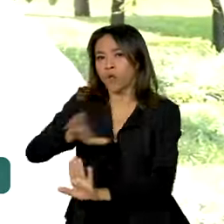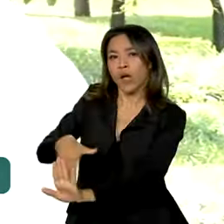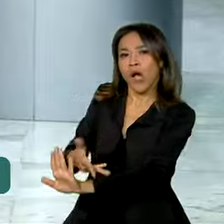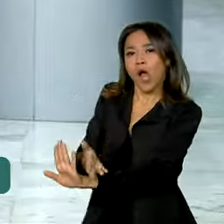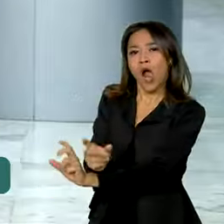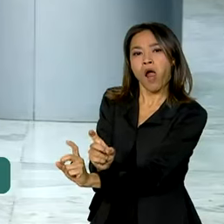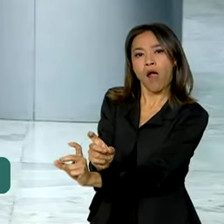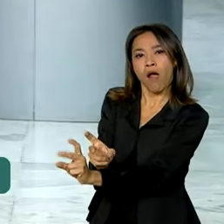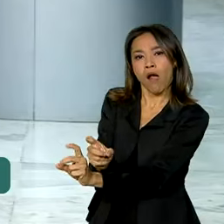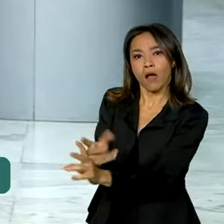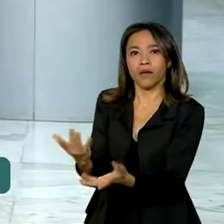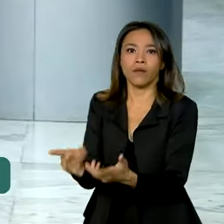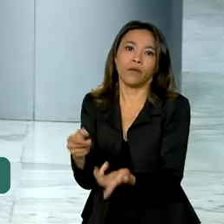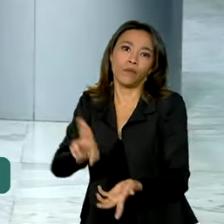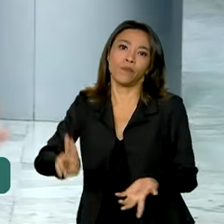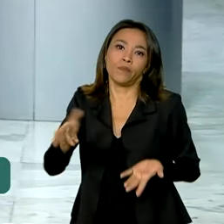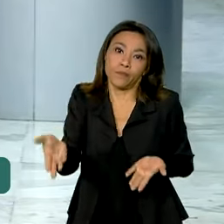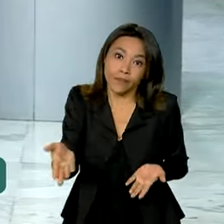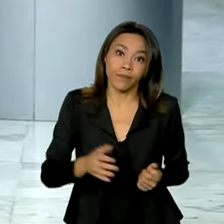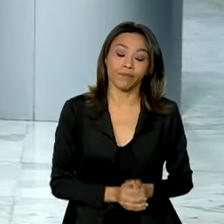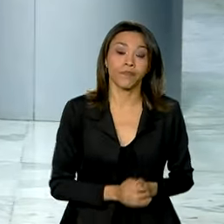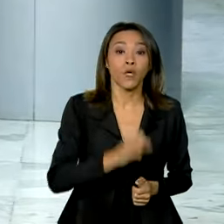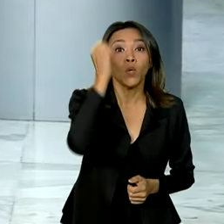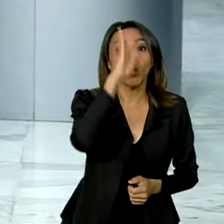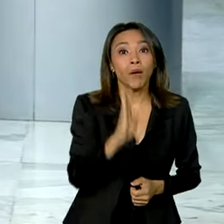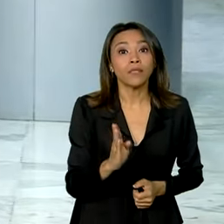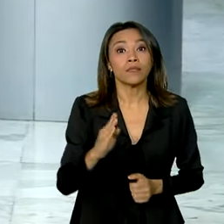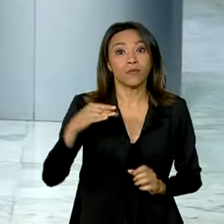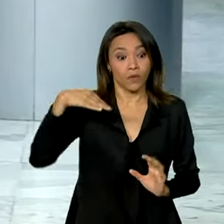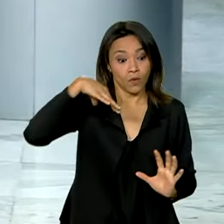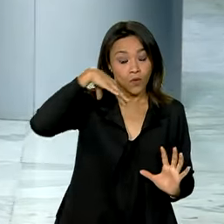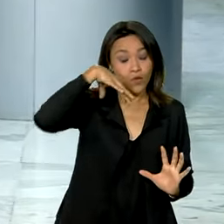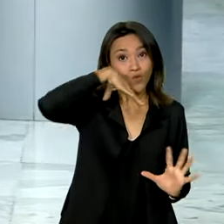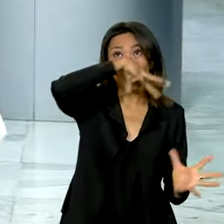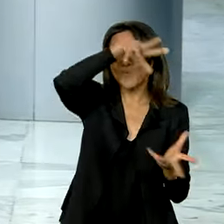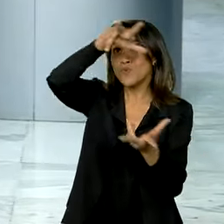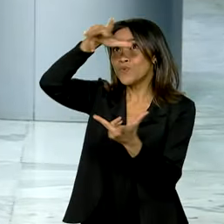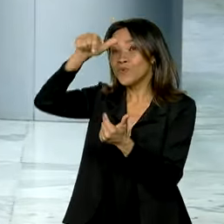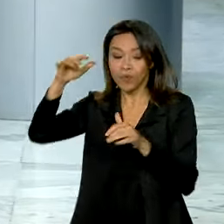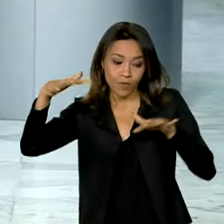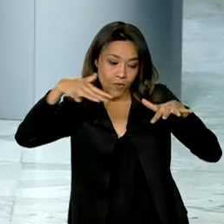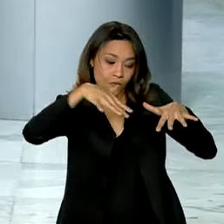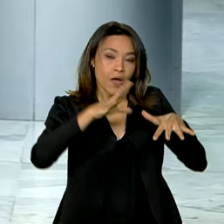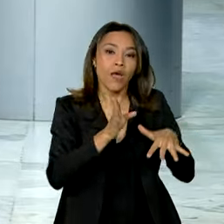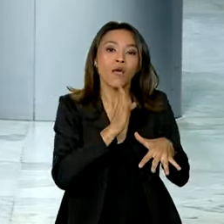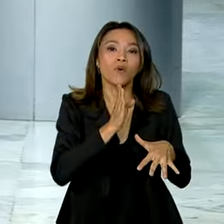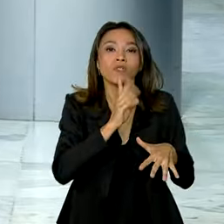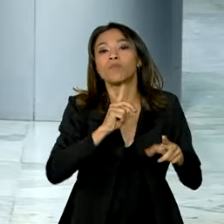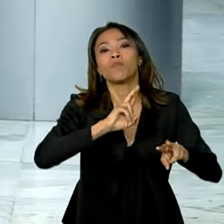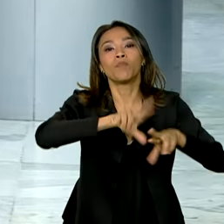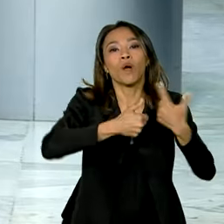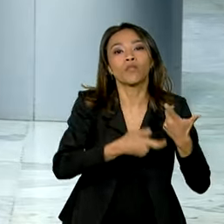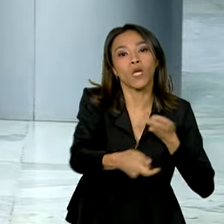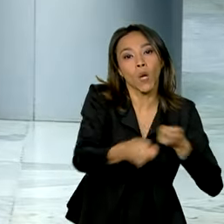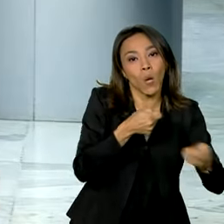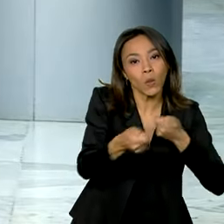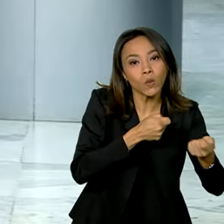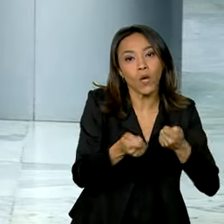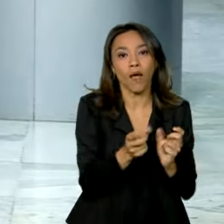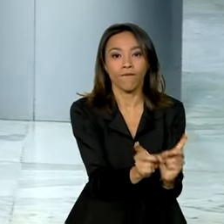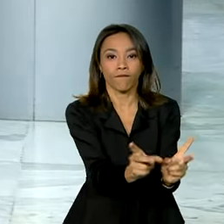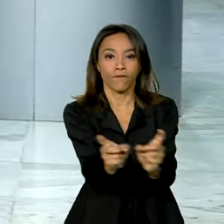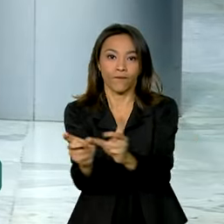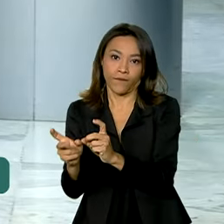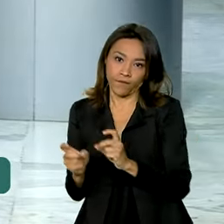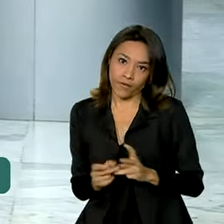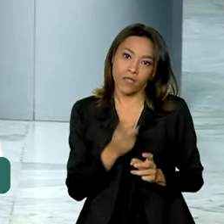o consumo. O Brasil é reconhecido internacionalmente por sua política de controle do tabaco. Dados reunidos pelo Instituto Nacional